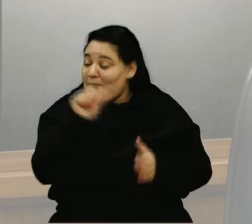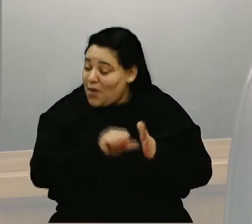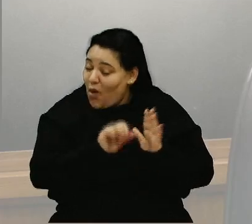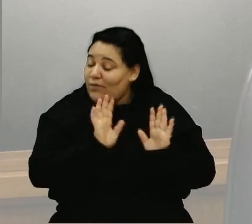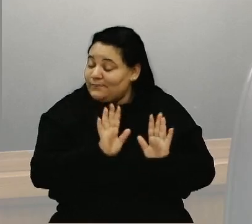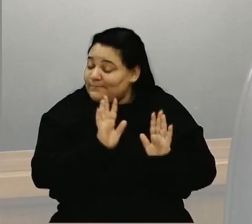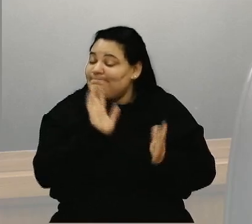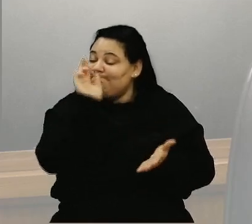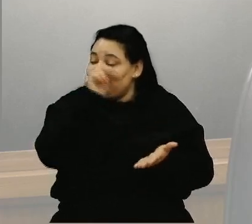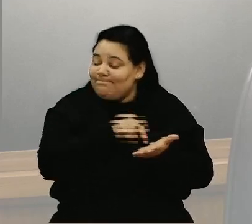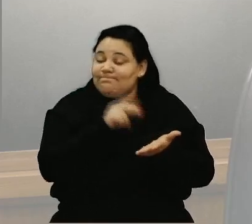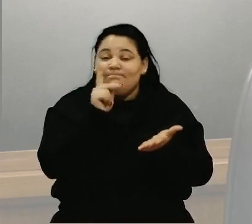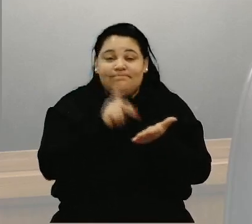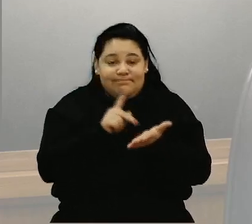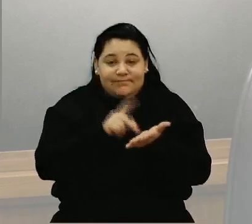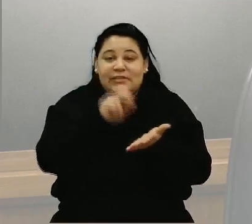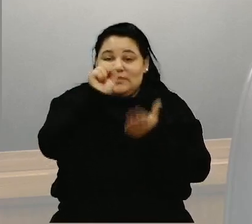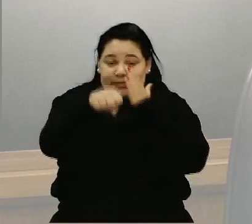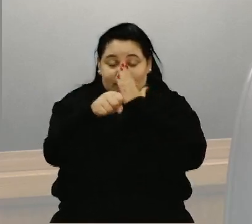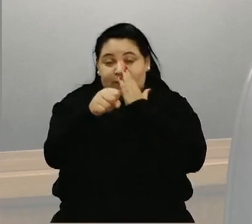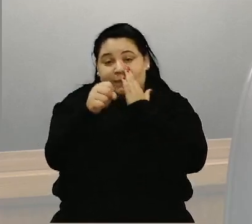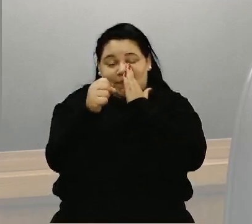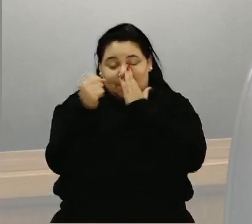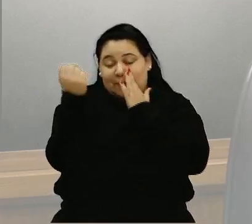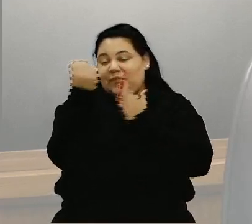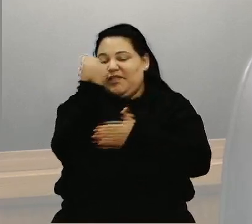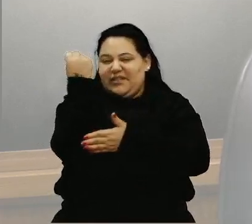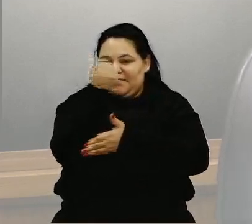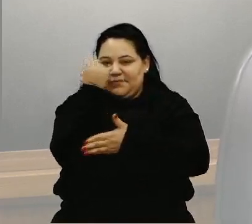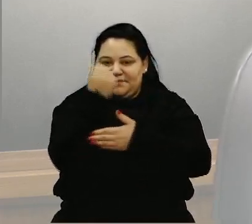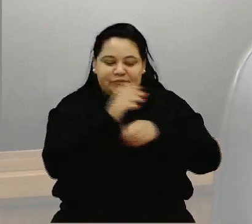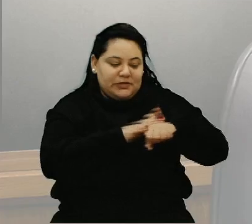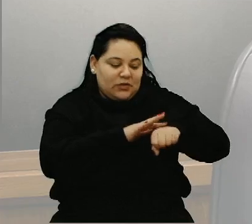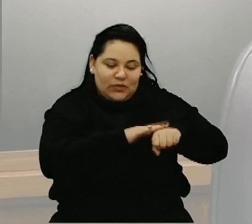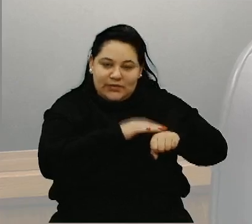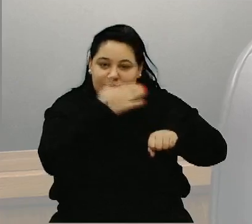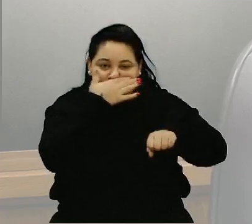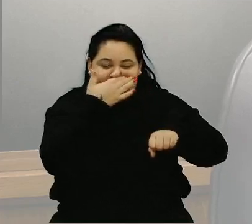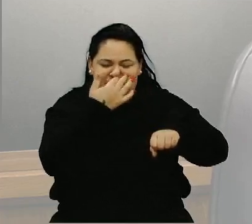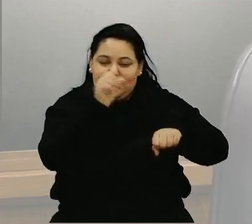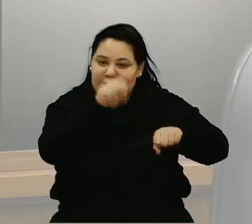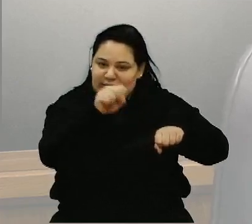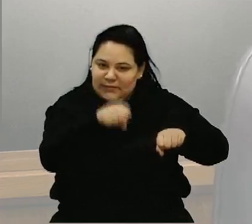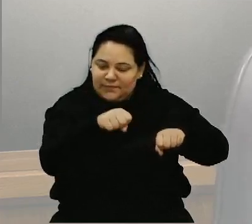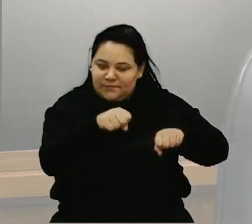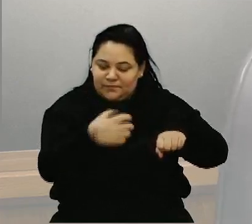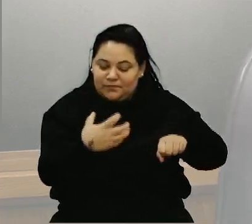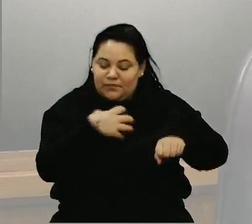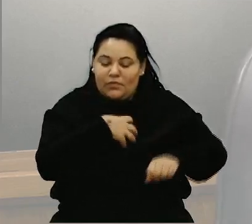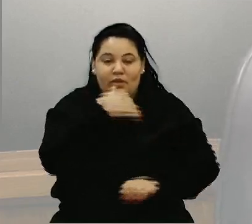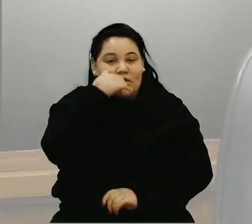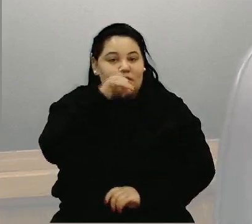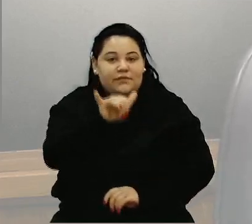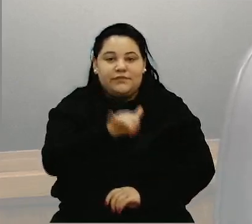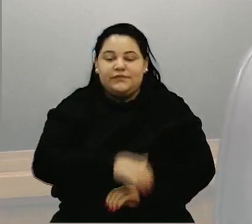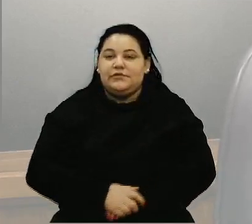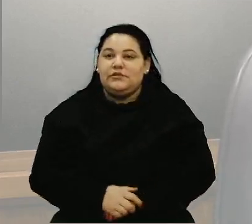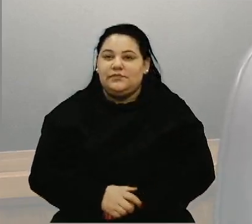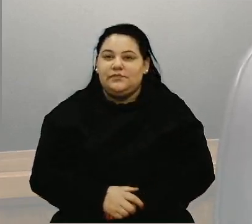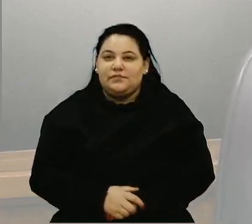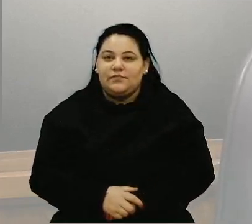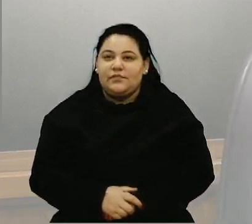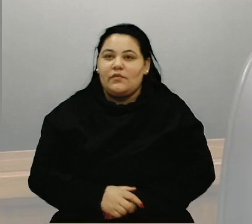sobre a gravidade da doença, as formas de prevenção, de redução